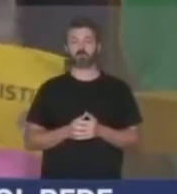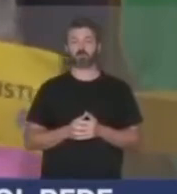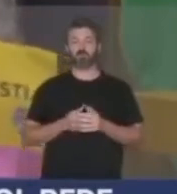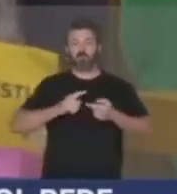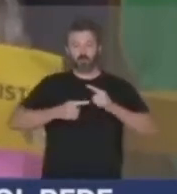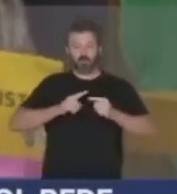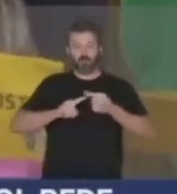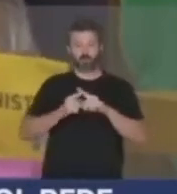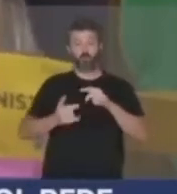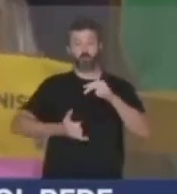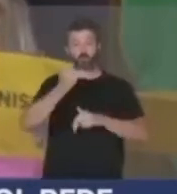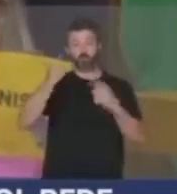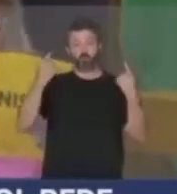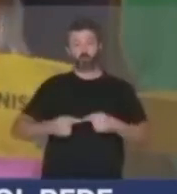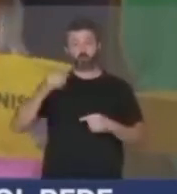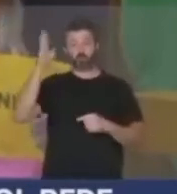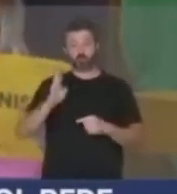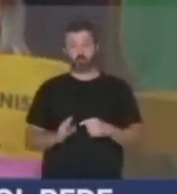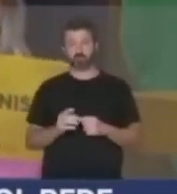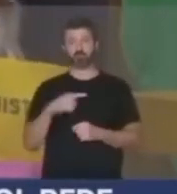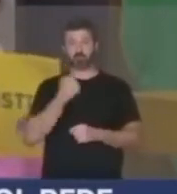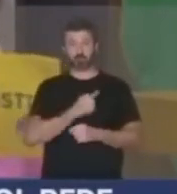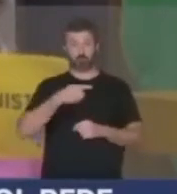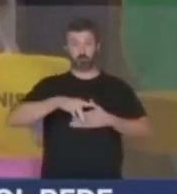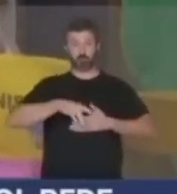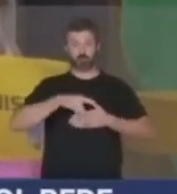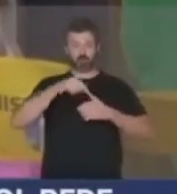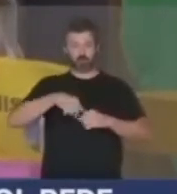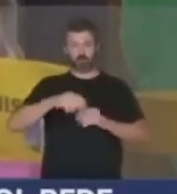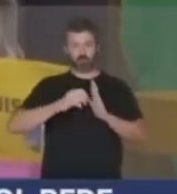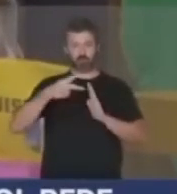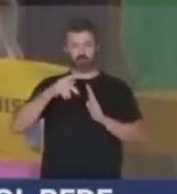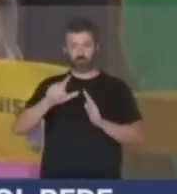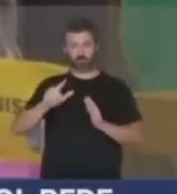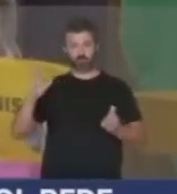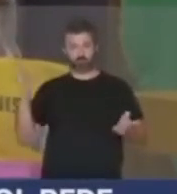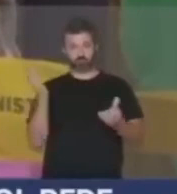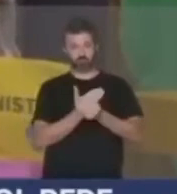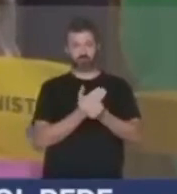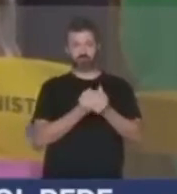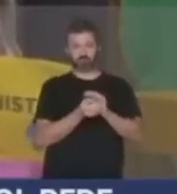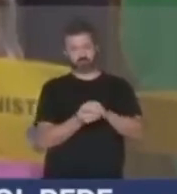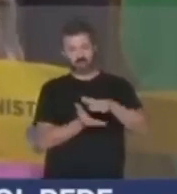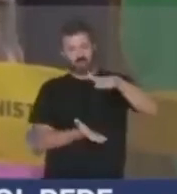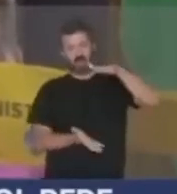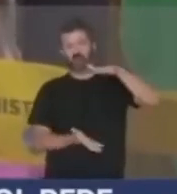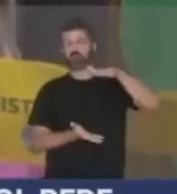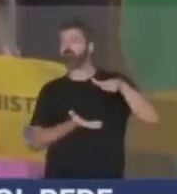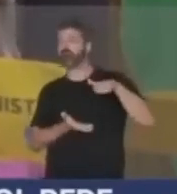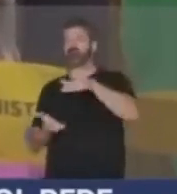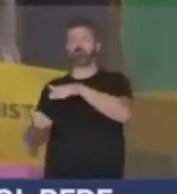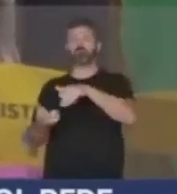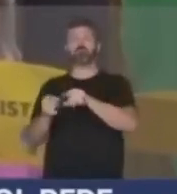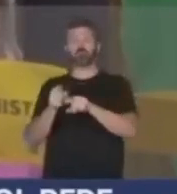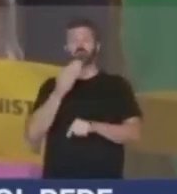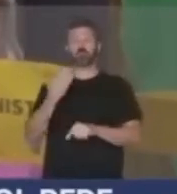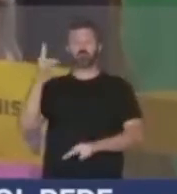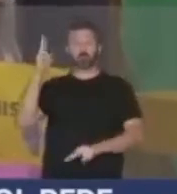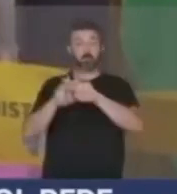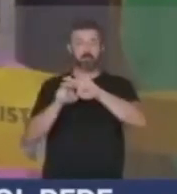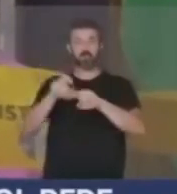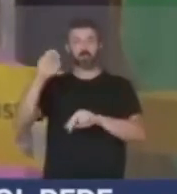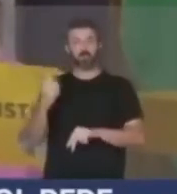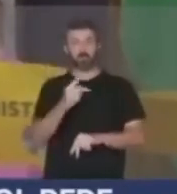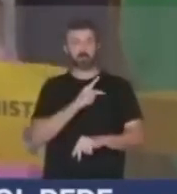uma trama golpista no nosso país. E nós do PSOL entramos com uma série de ações nesse período, inclusive com pedido